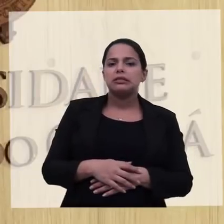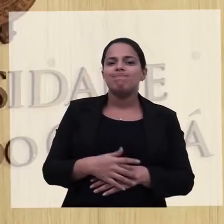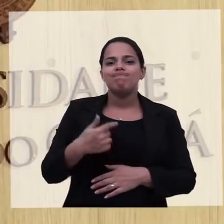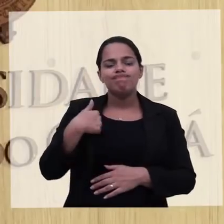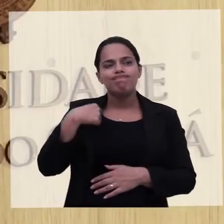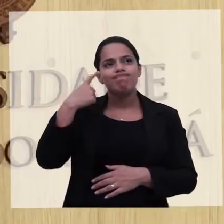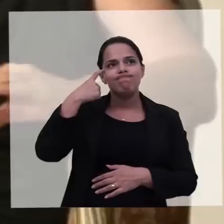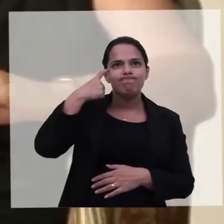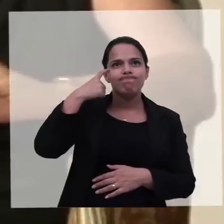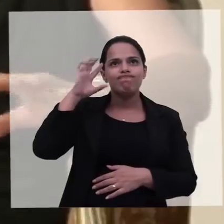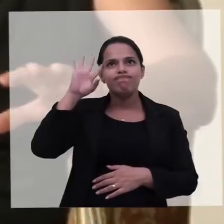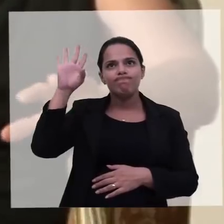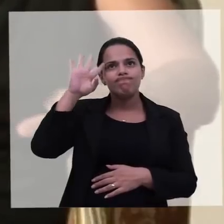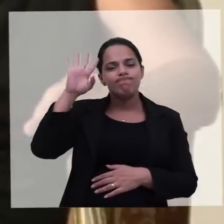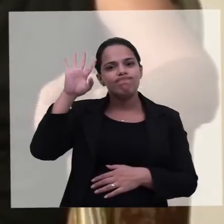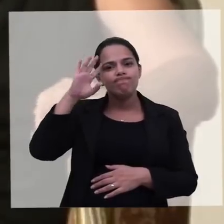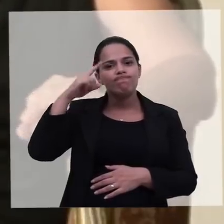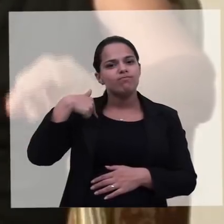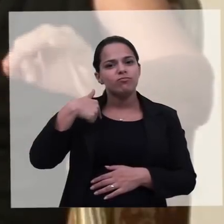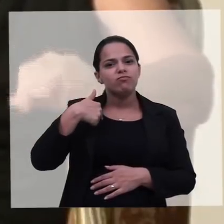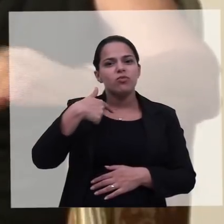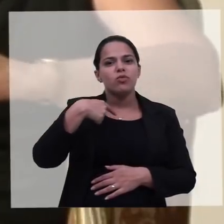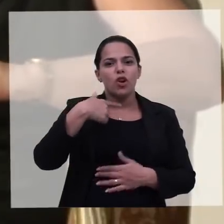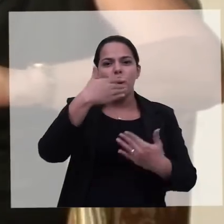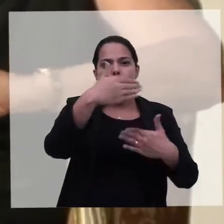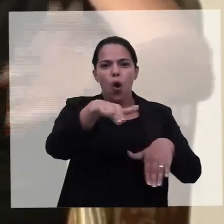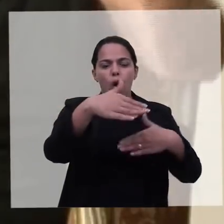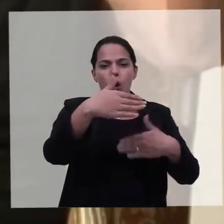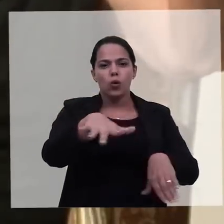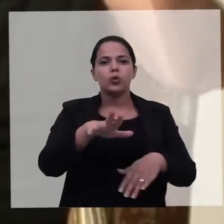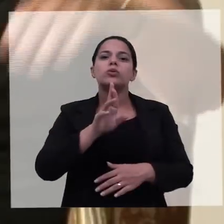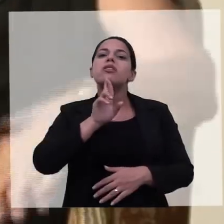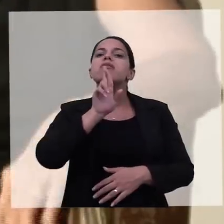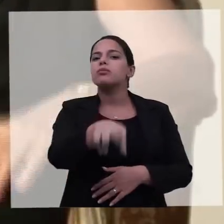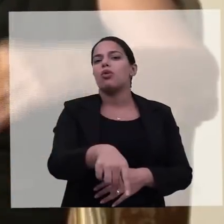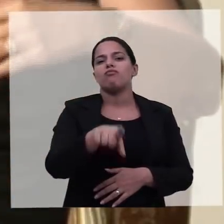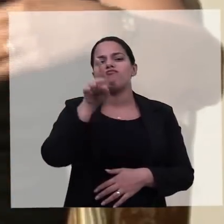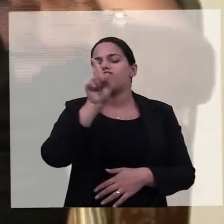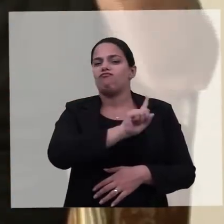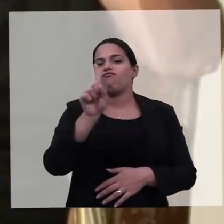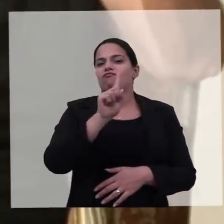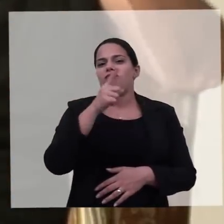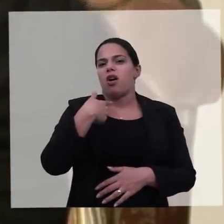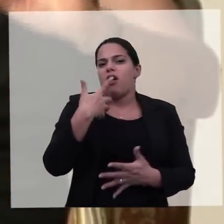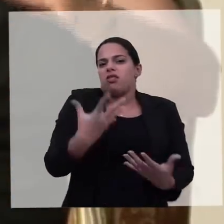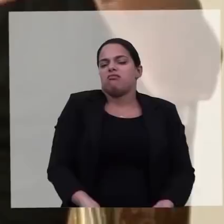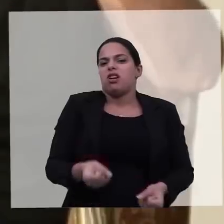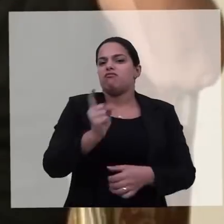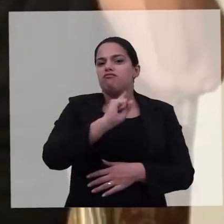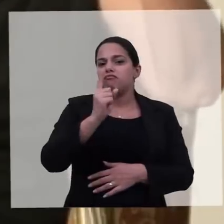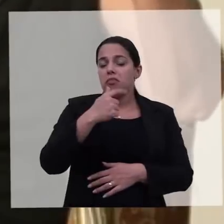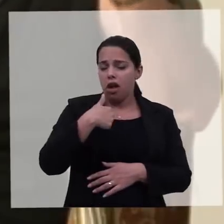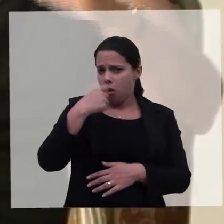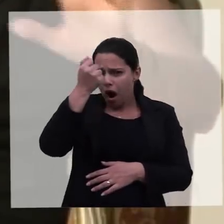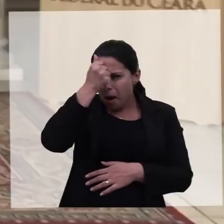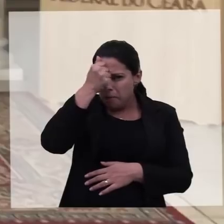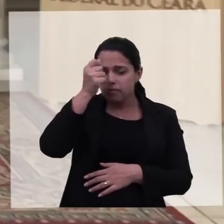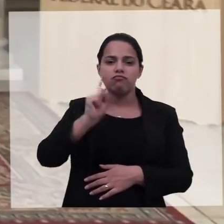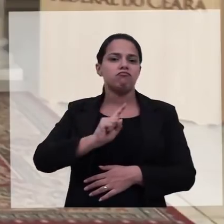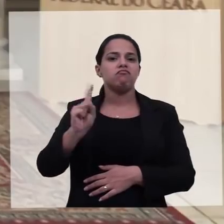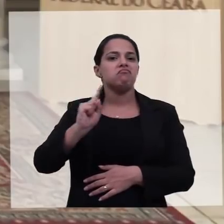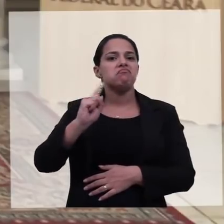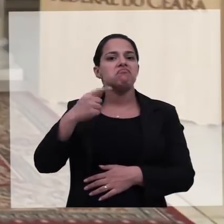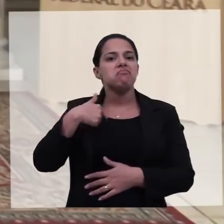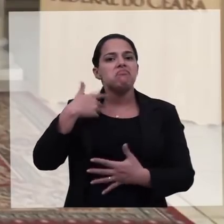Aí segui, não contei pipoca. Disse, passei o telegrama. Disse que não. E disse que não, e